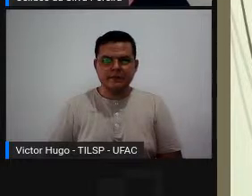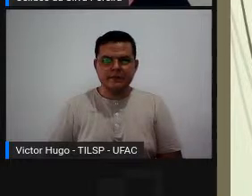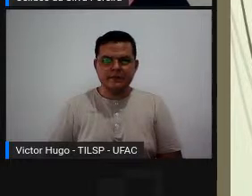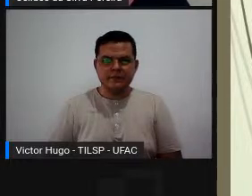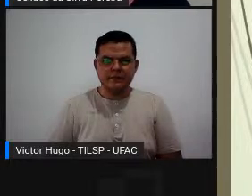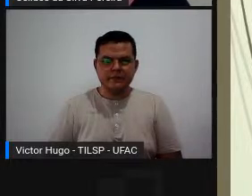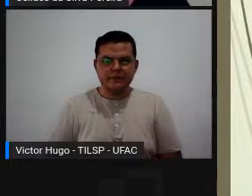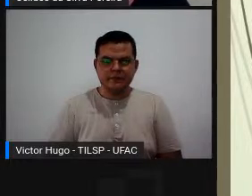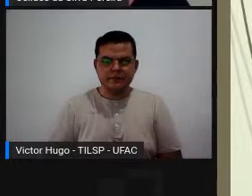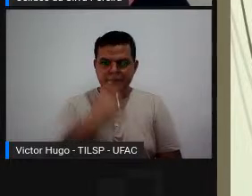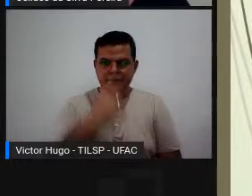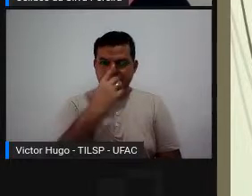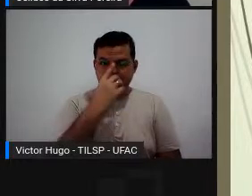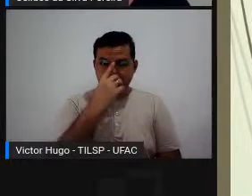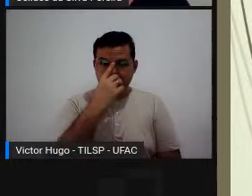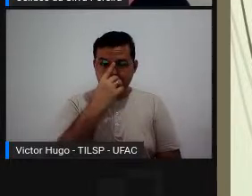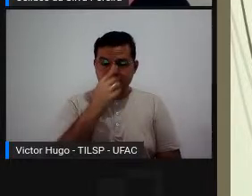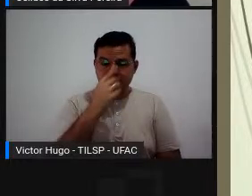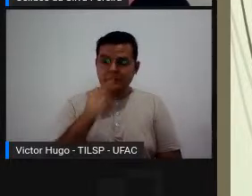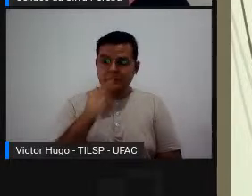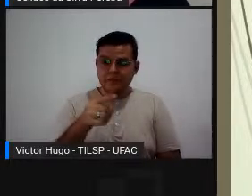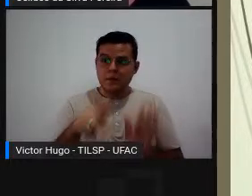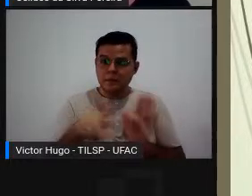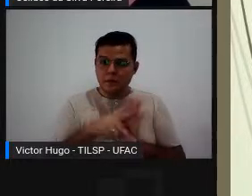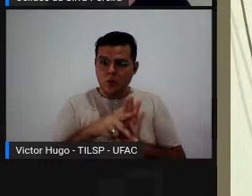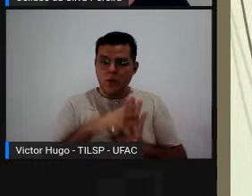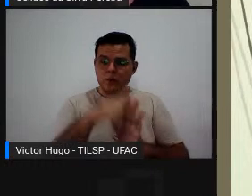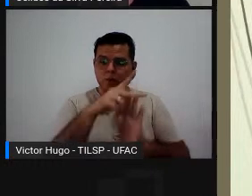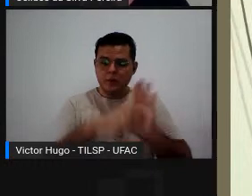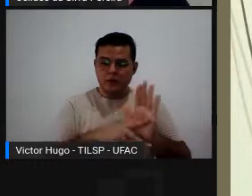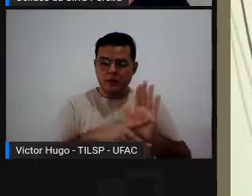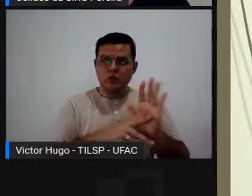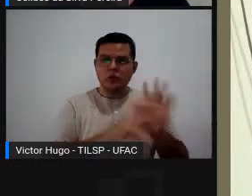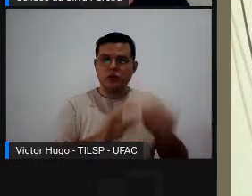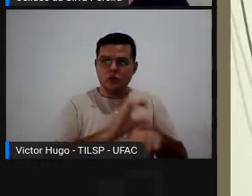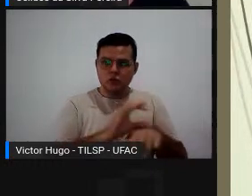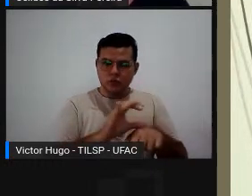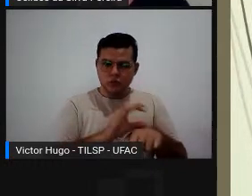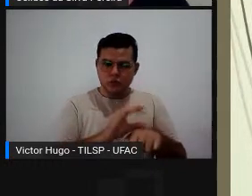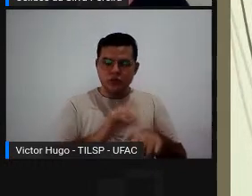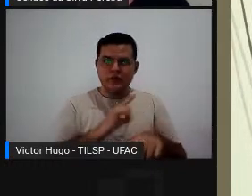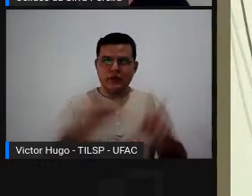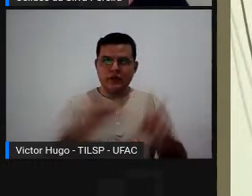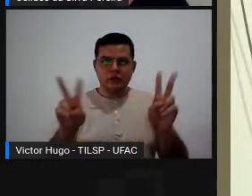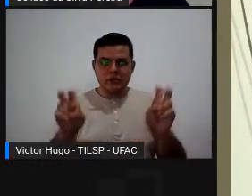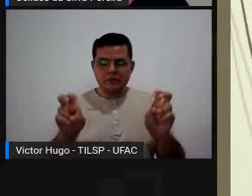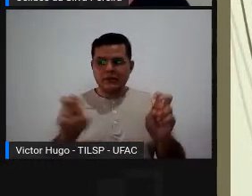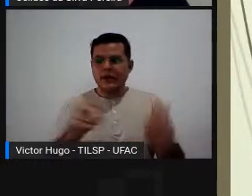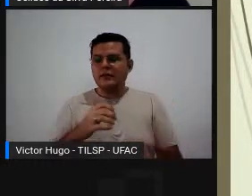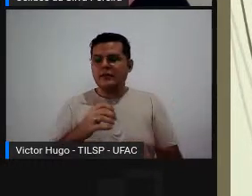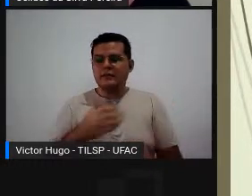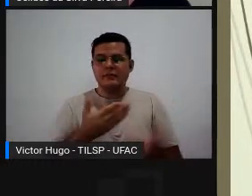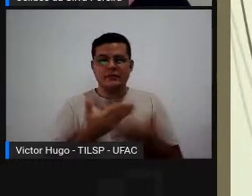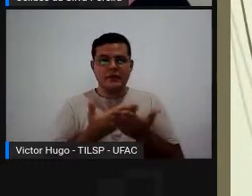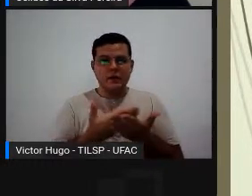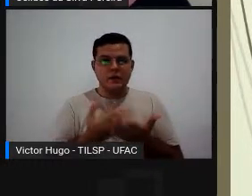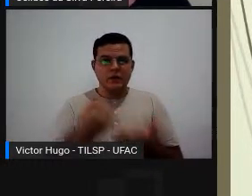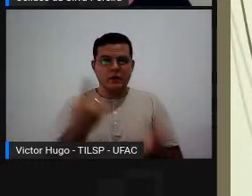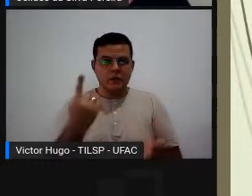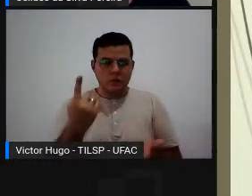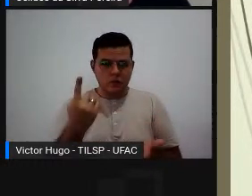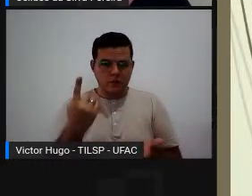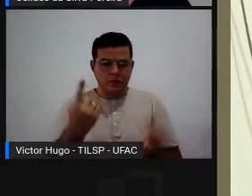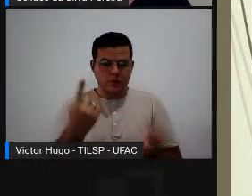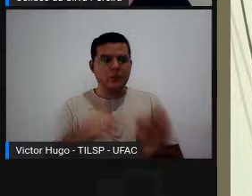estava, de fato, no plano de curso, o professor coloca aula 1, leitura, é o componente, o conteúdo, e, entre